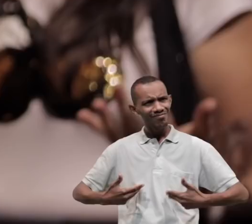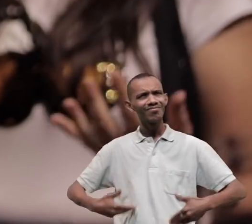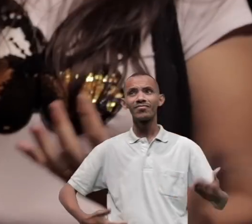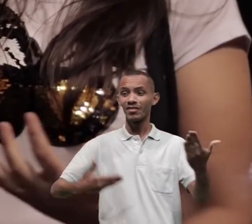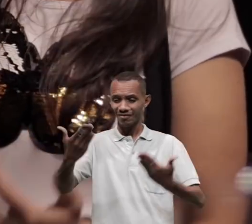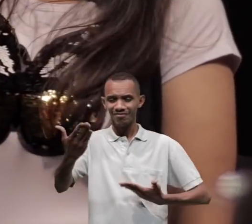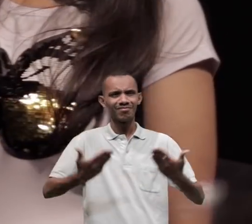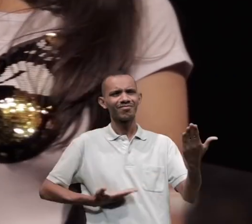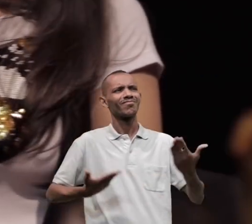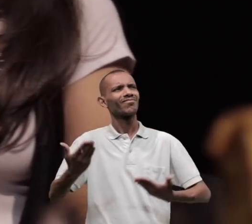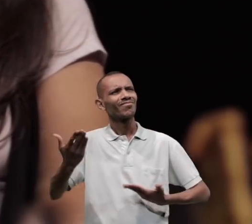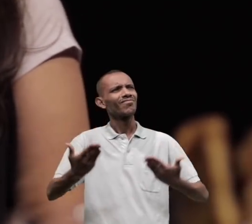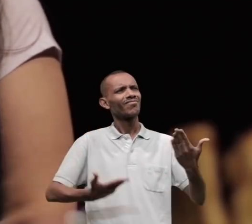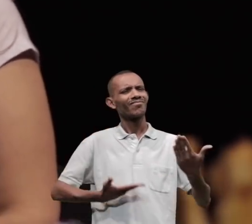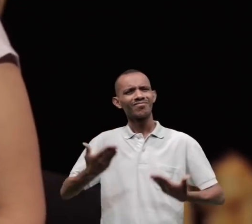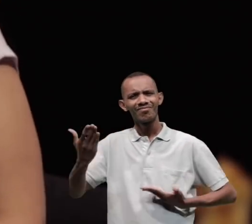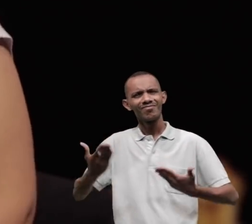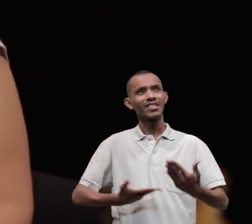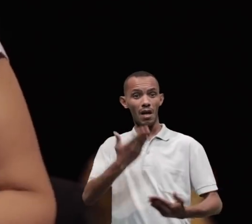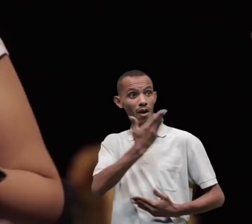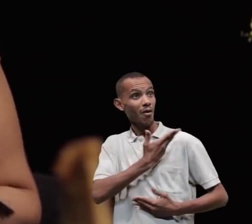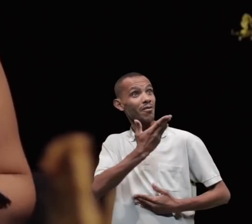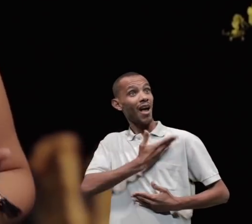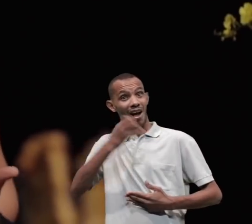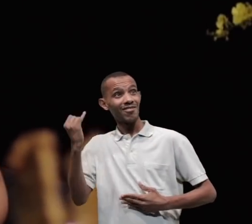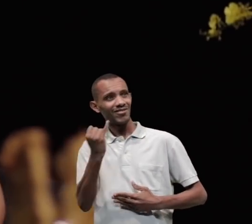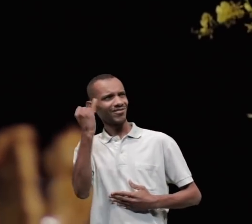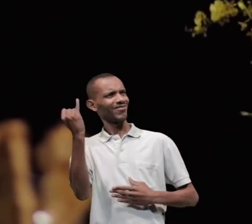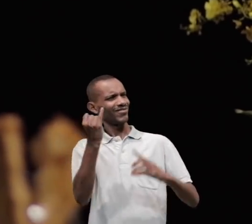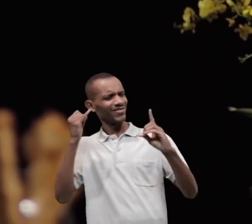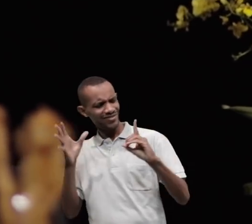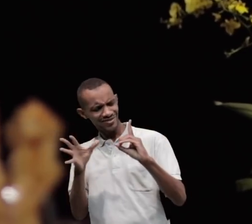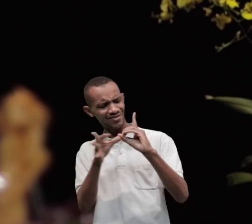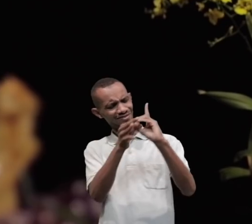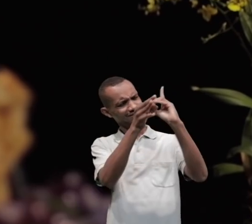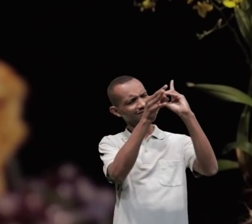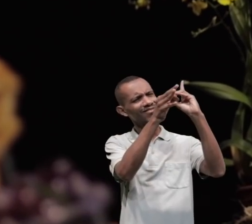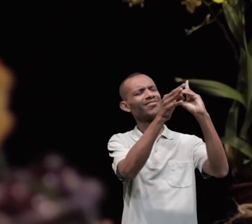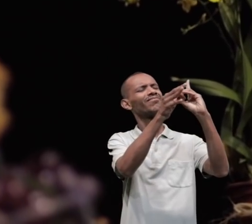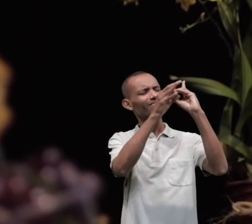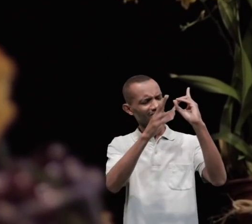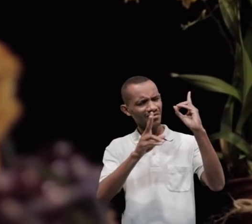não sou apenas servo, teu amigo me tornei.